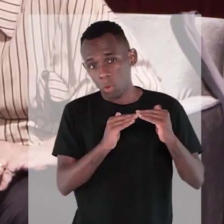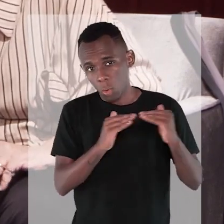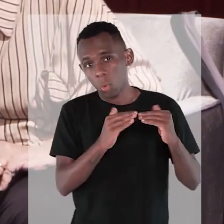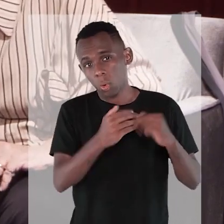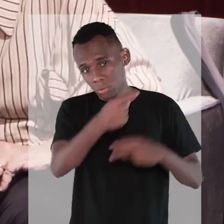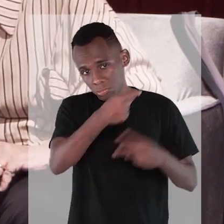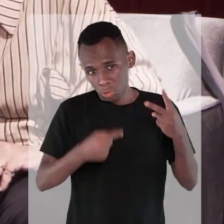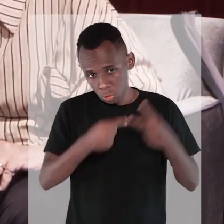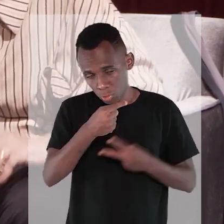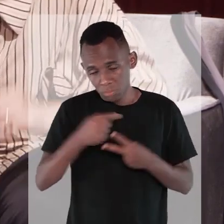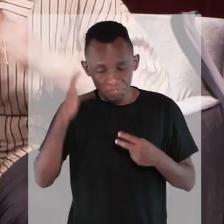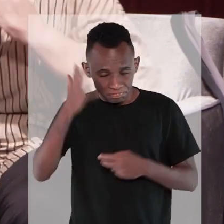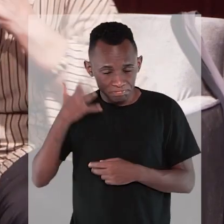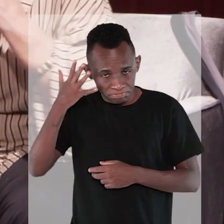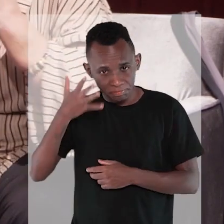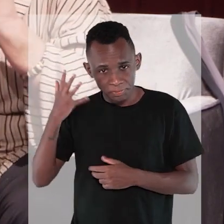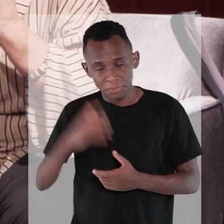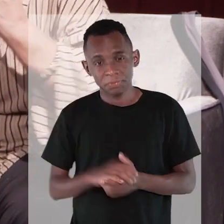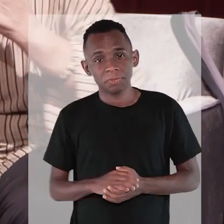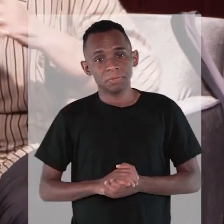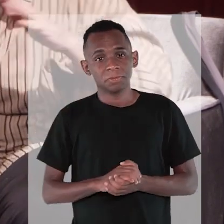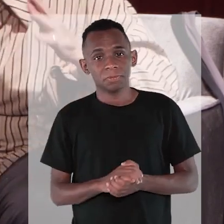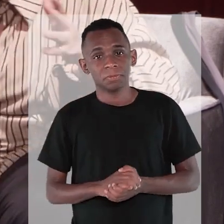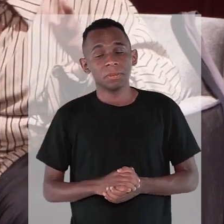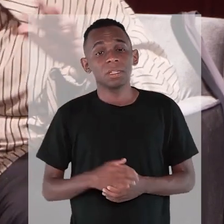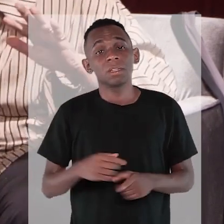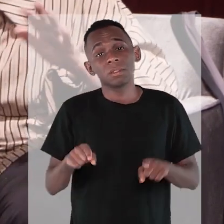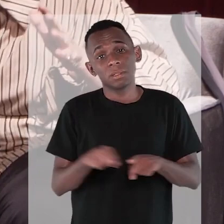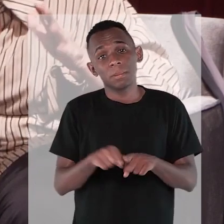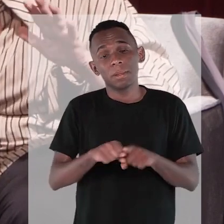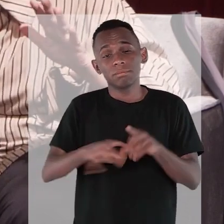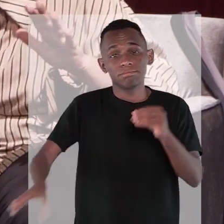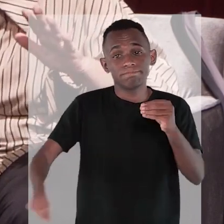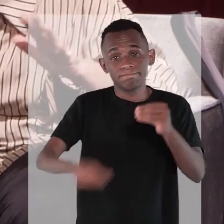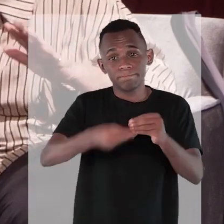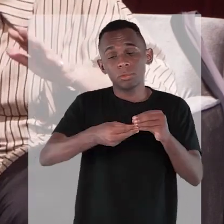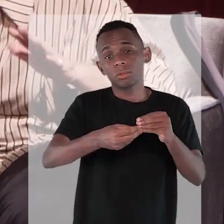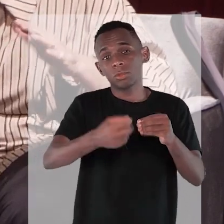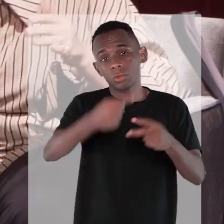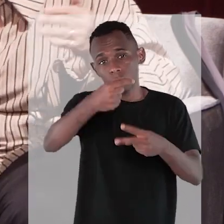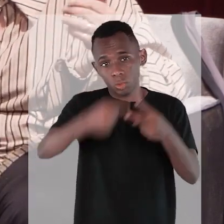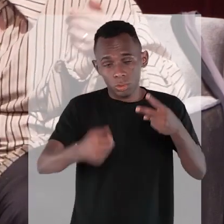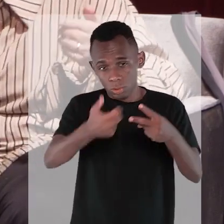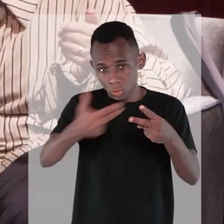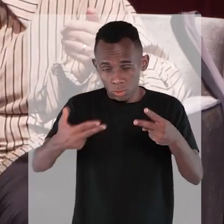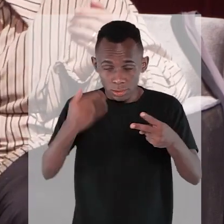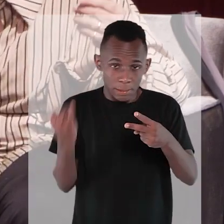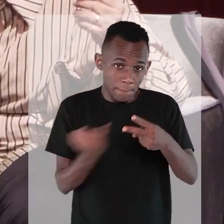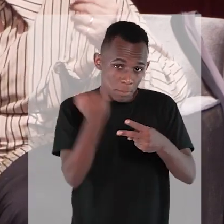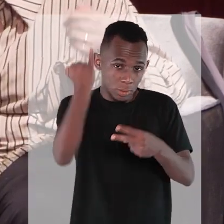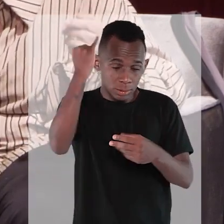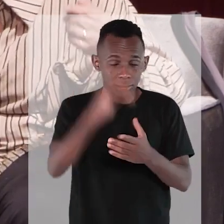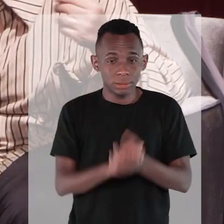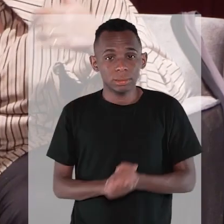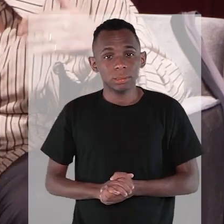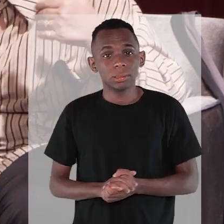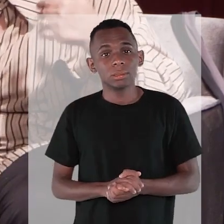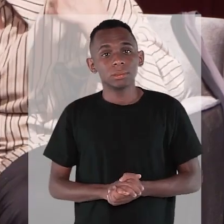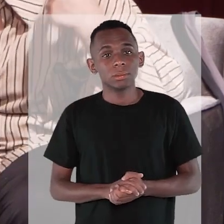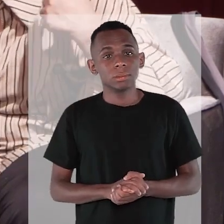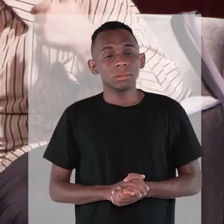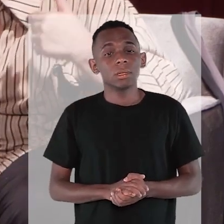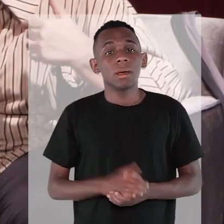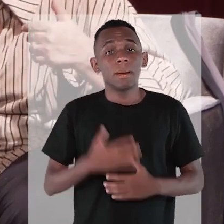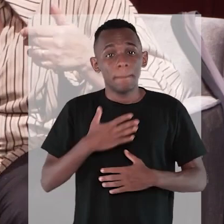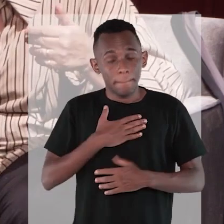o Miguel falaram, e eu acrescentaria 3 coisas, talvez. Uma, que no